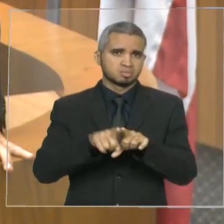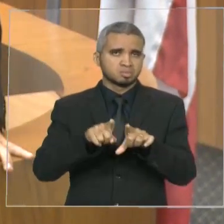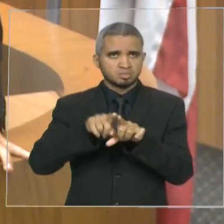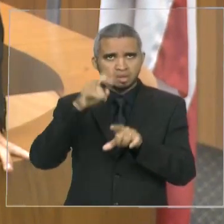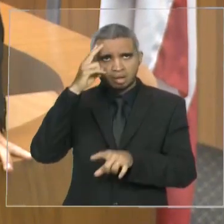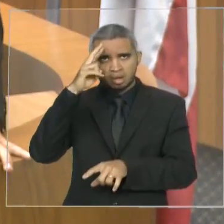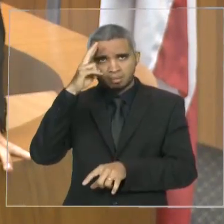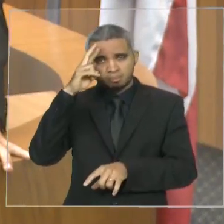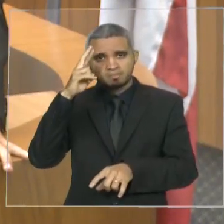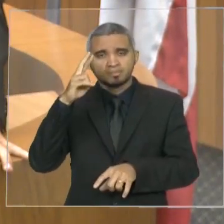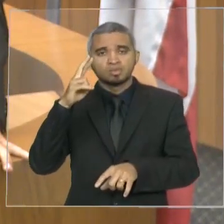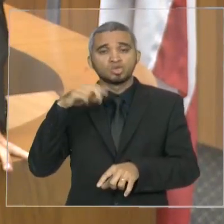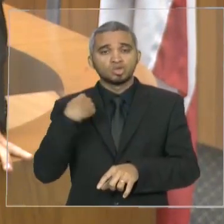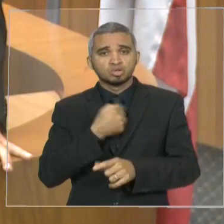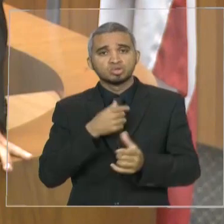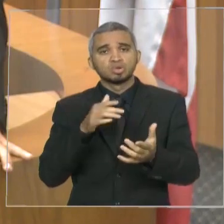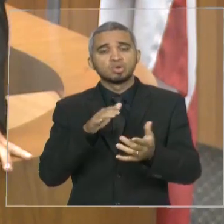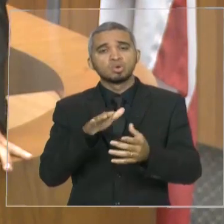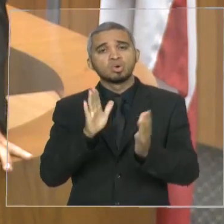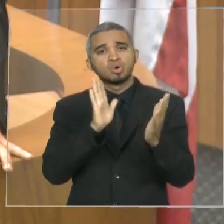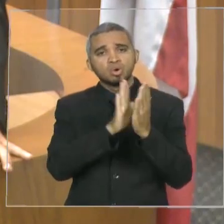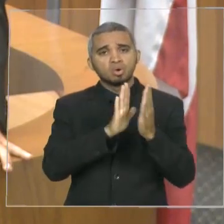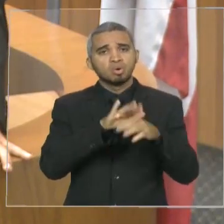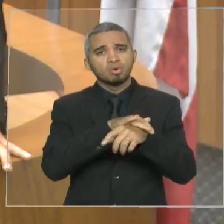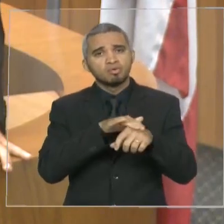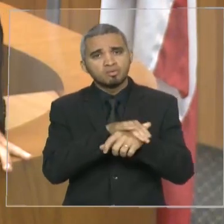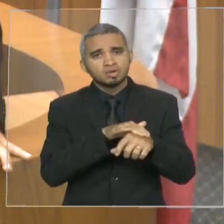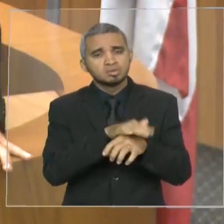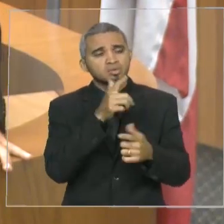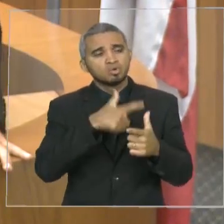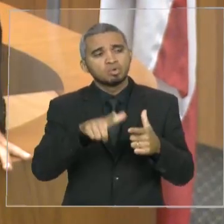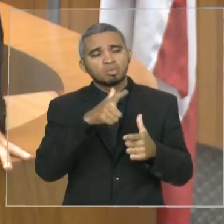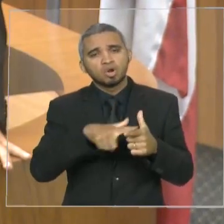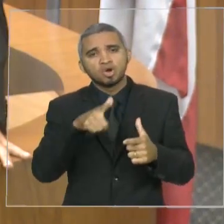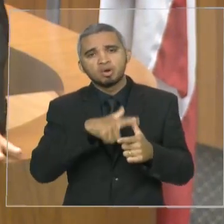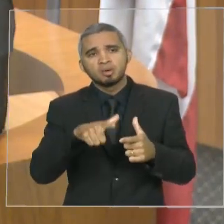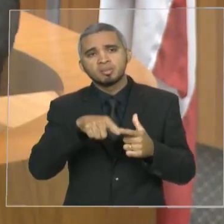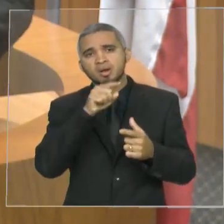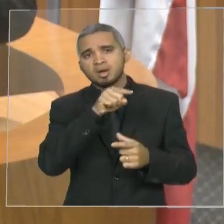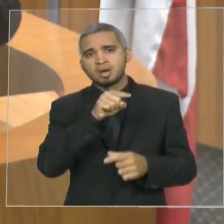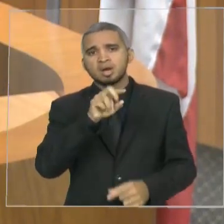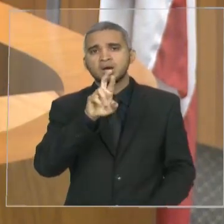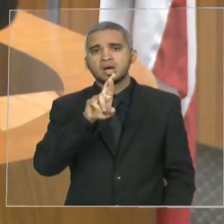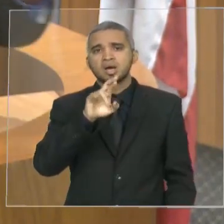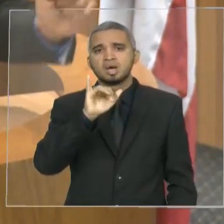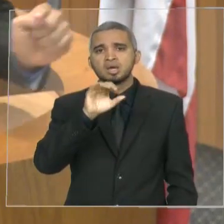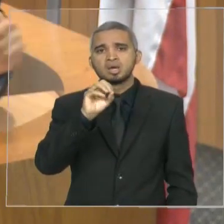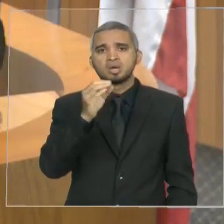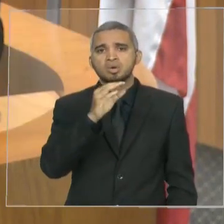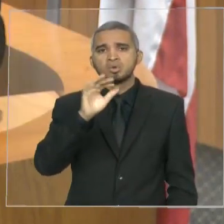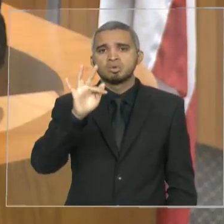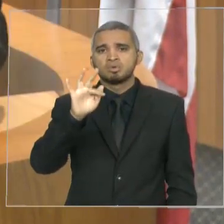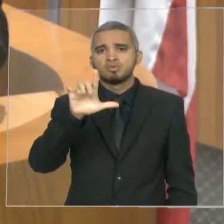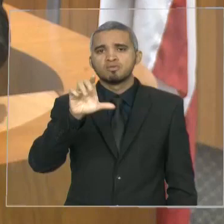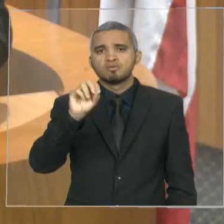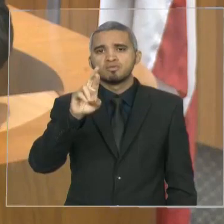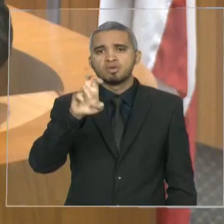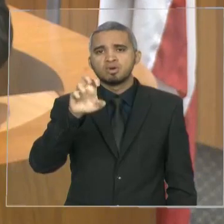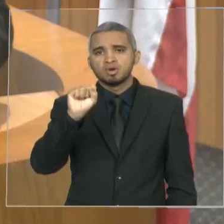da barragem do Rio Flores, que não existe um funcionário, não existe nenhuma informação